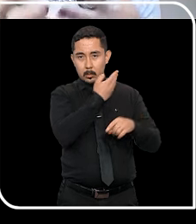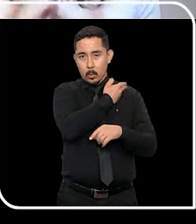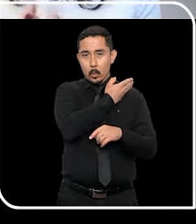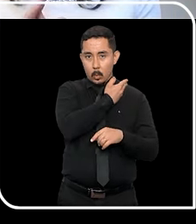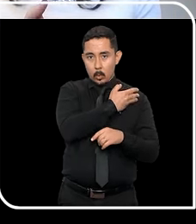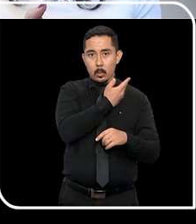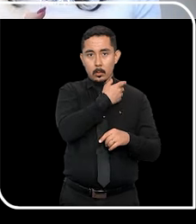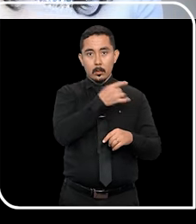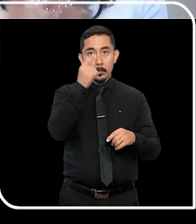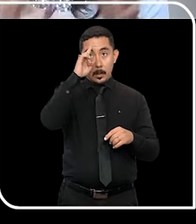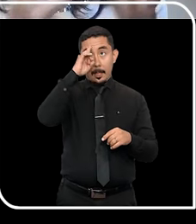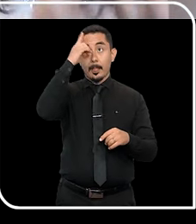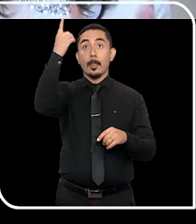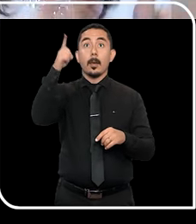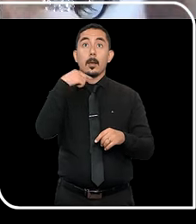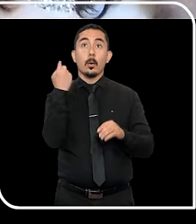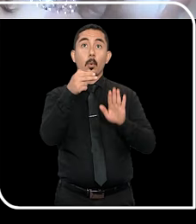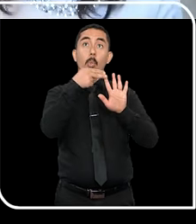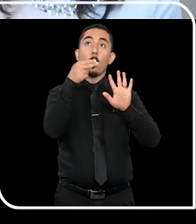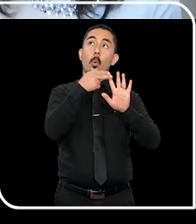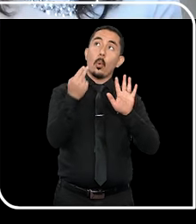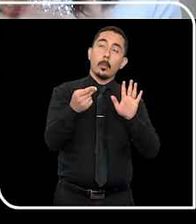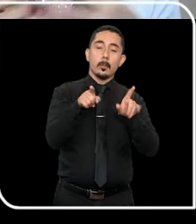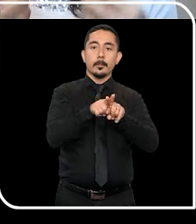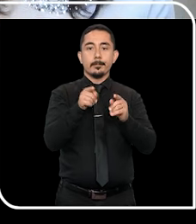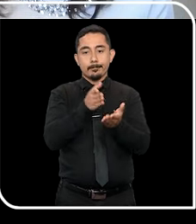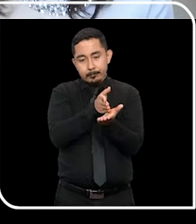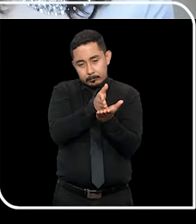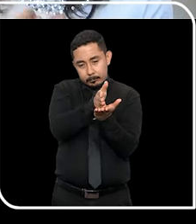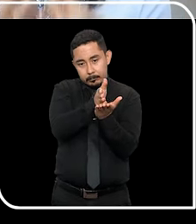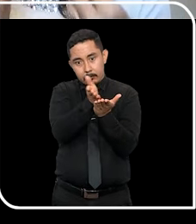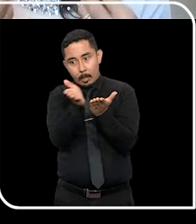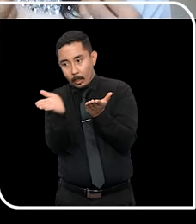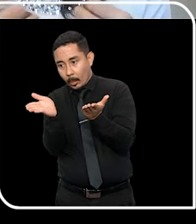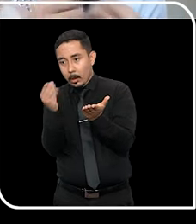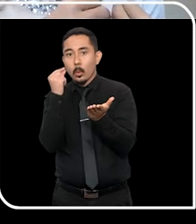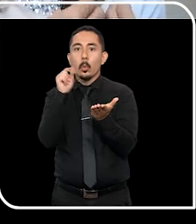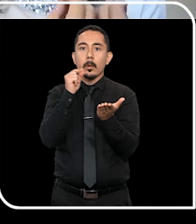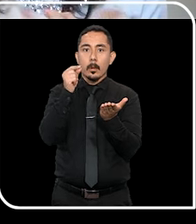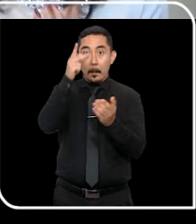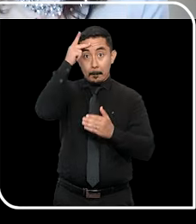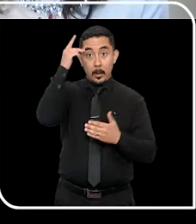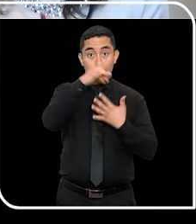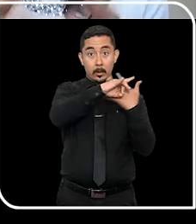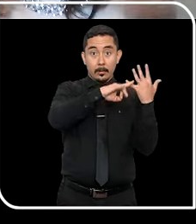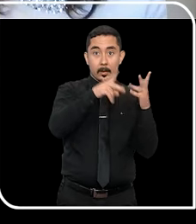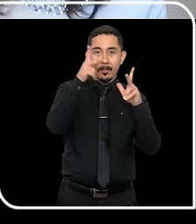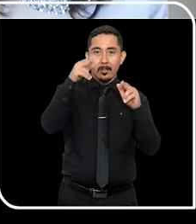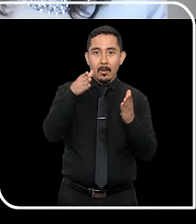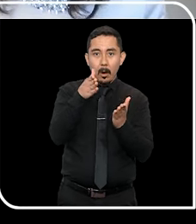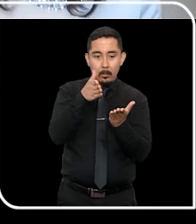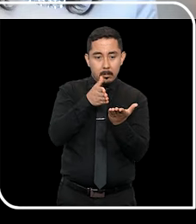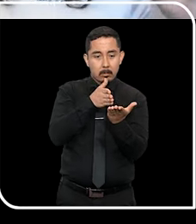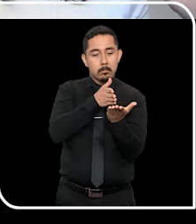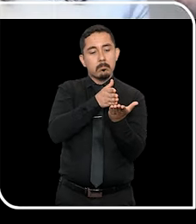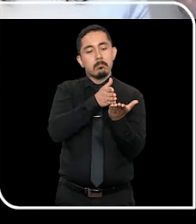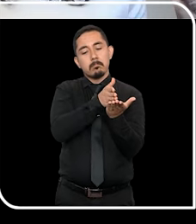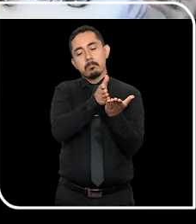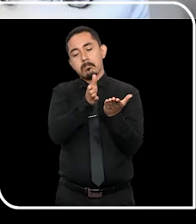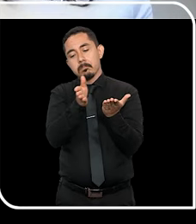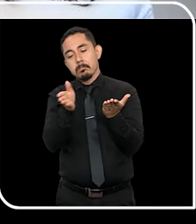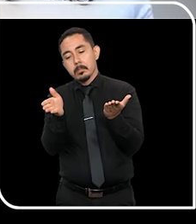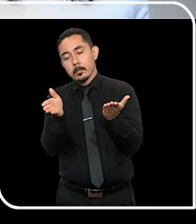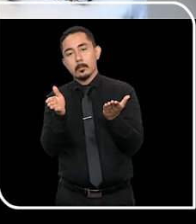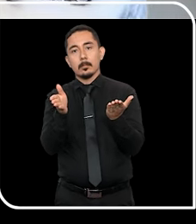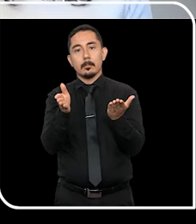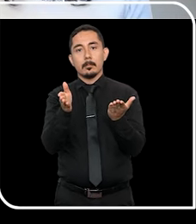numa ideia que a gente tem sobre Norma e desvio então a gente considera que pessoas que não têm deficiência elas são consideradas o padrão e